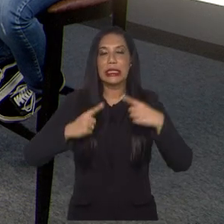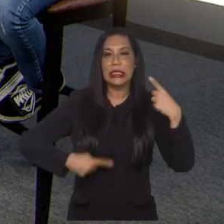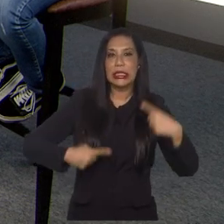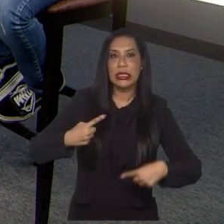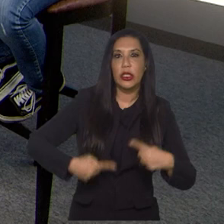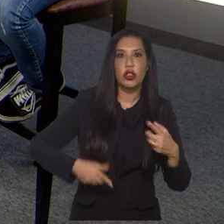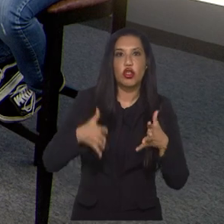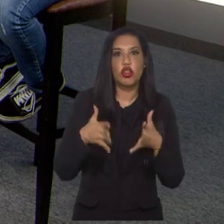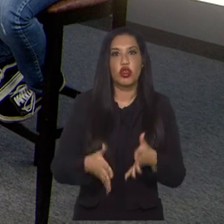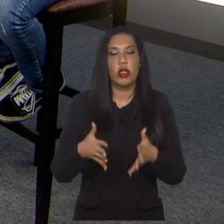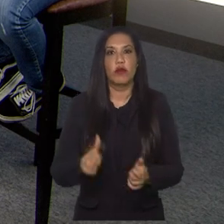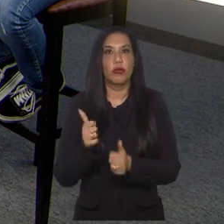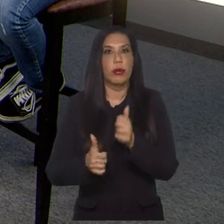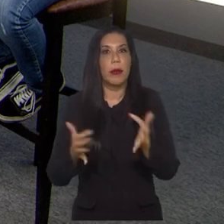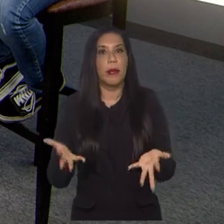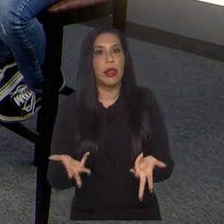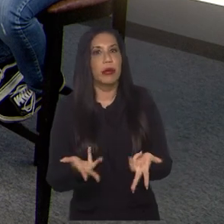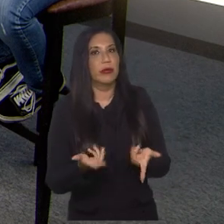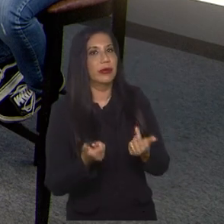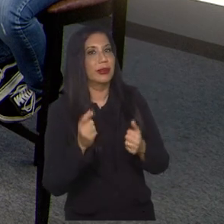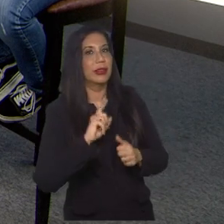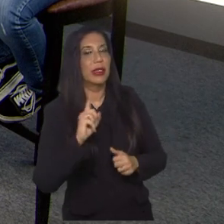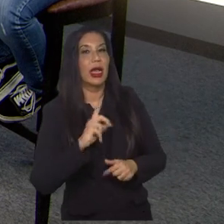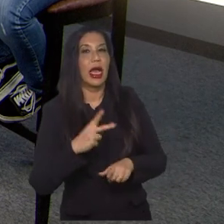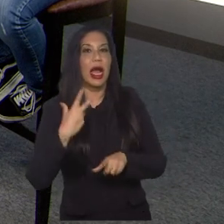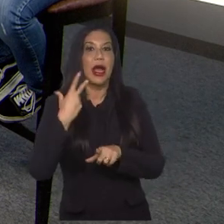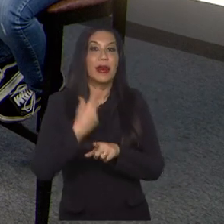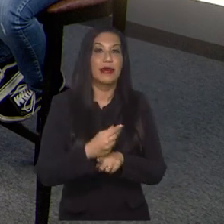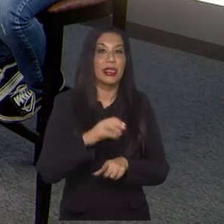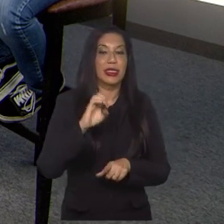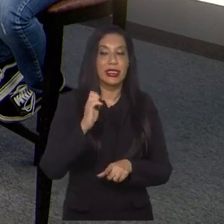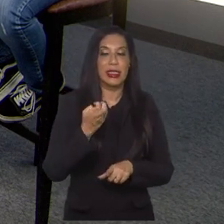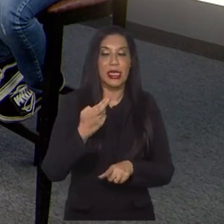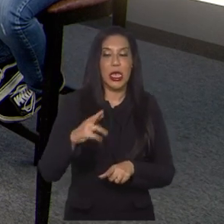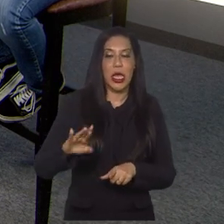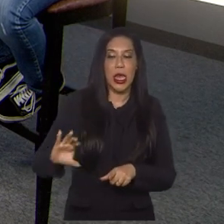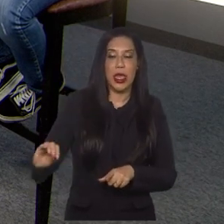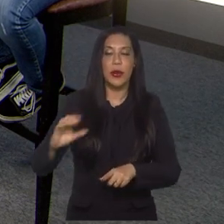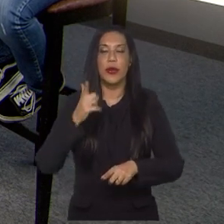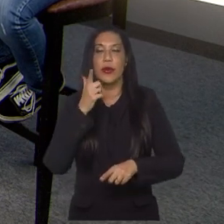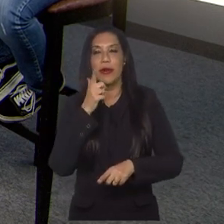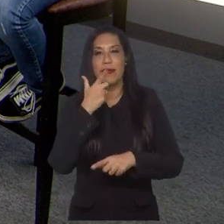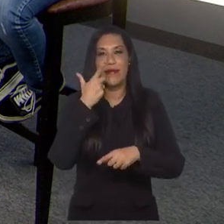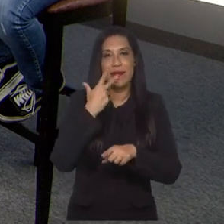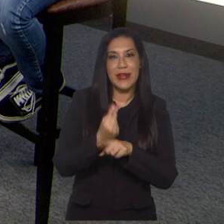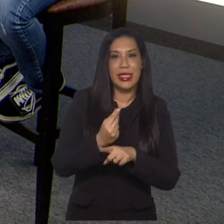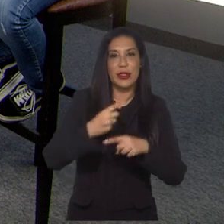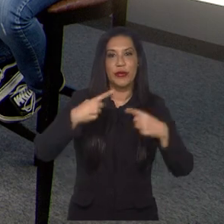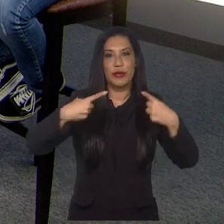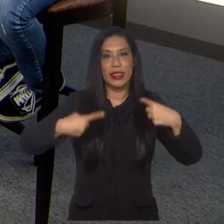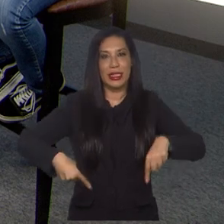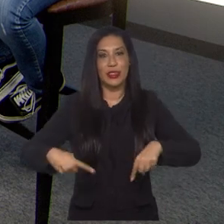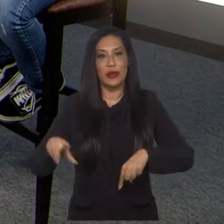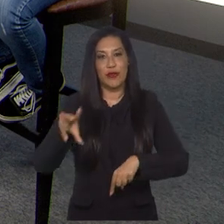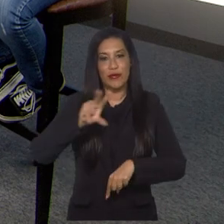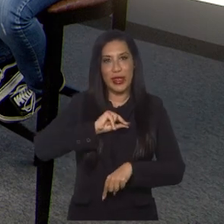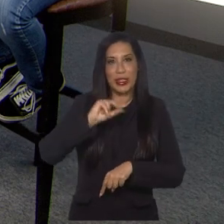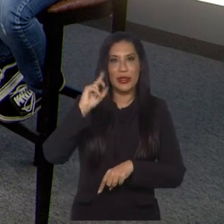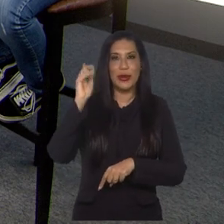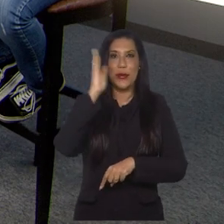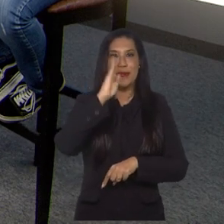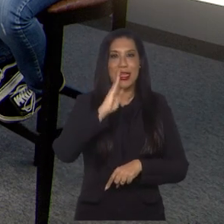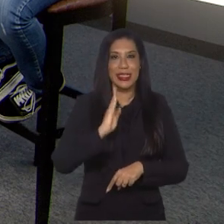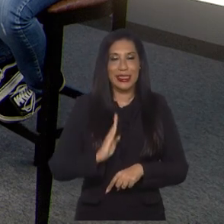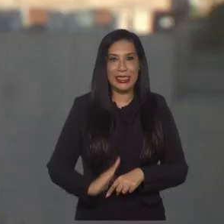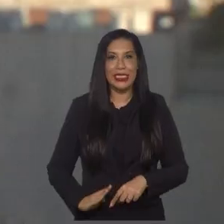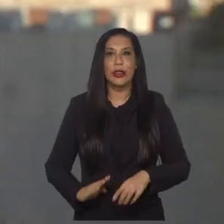jogando um futebol maravilhoso. E aí vem, ganha a Euro com propriedade, ganha a finalíssima da gente. A gente faz um jogo duro,